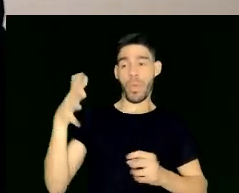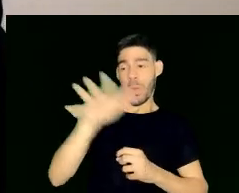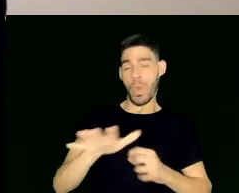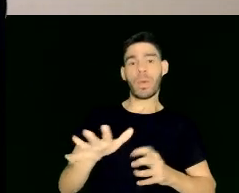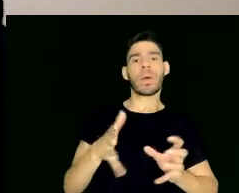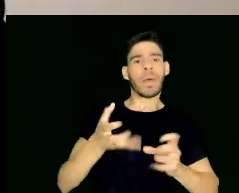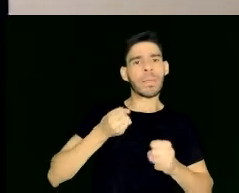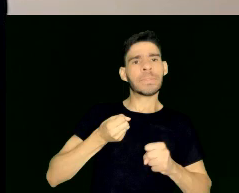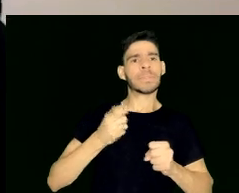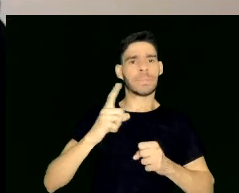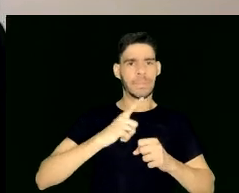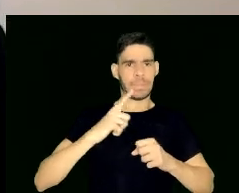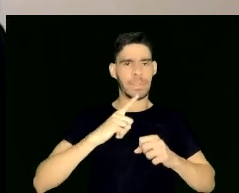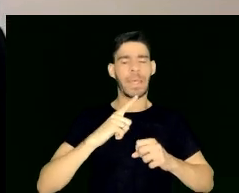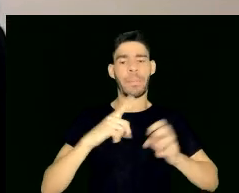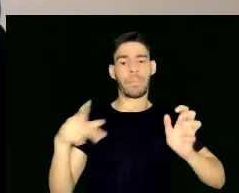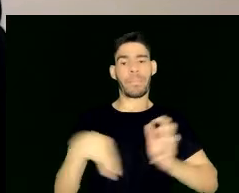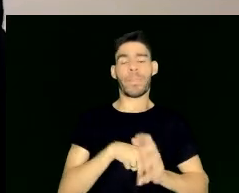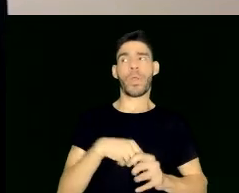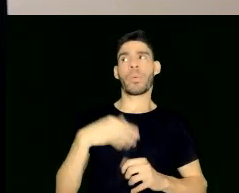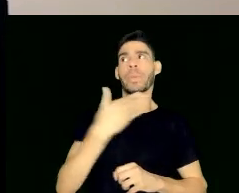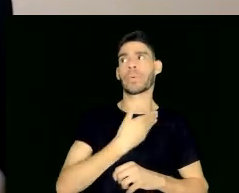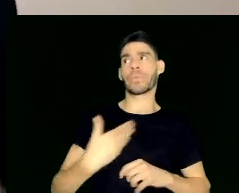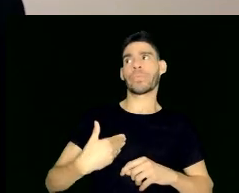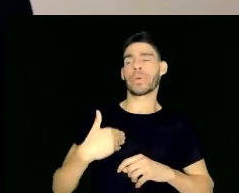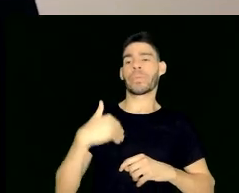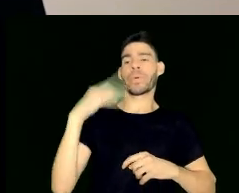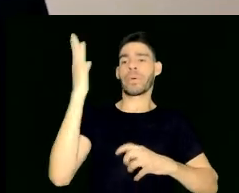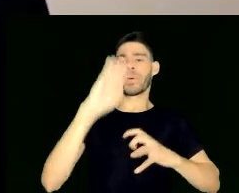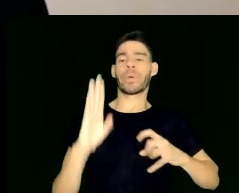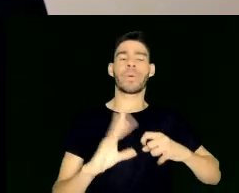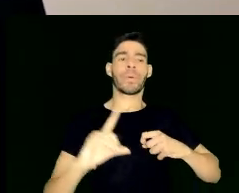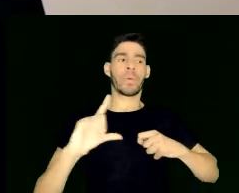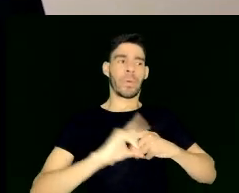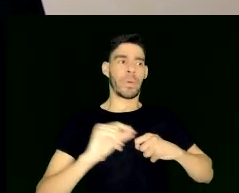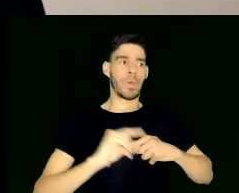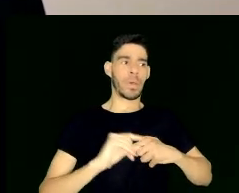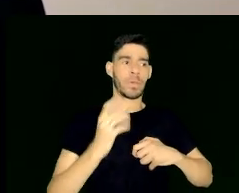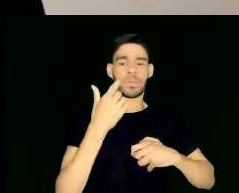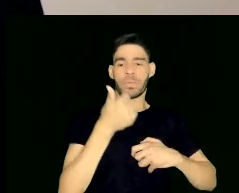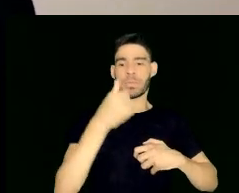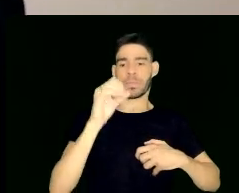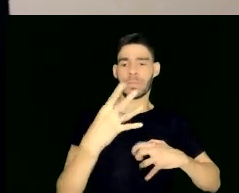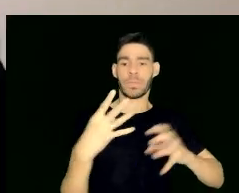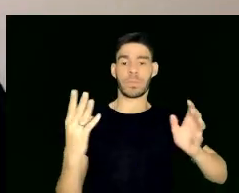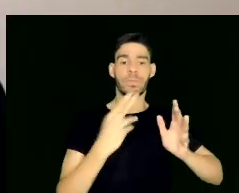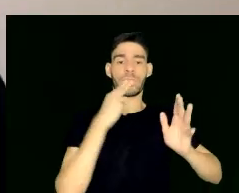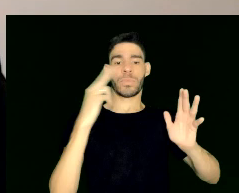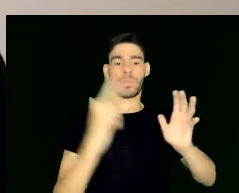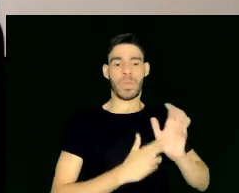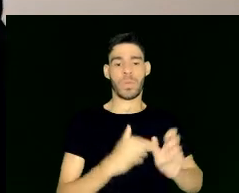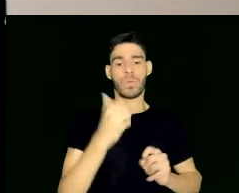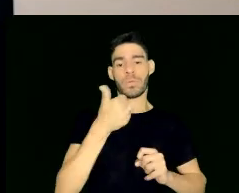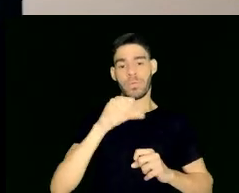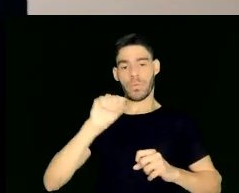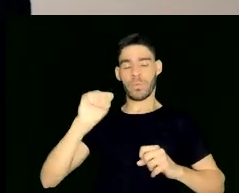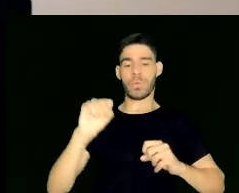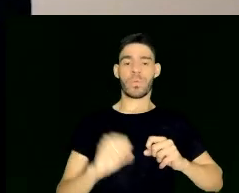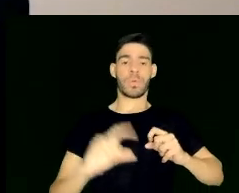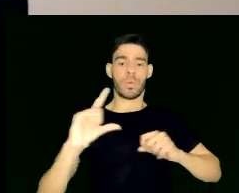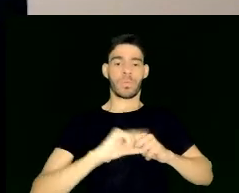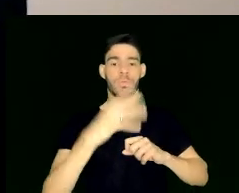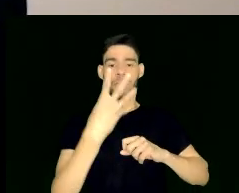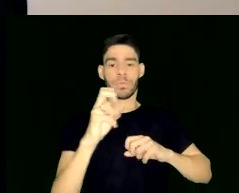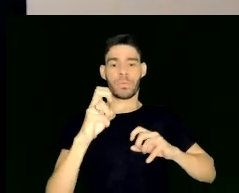jurisdição é reconhecida pelo Estado brasileiro. O artigo 106 da Carta da OEA de 1948, o artigo 41